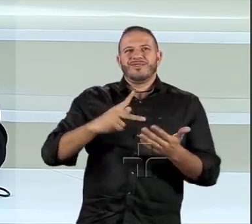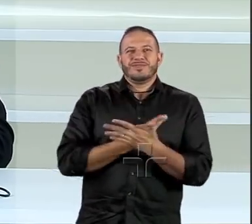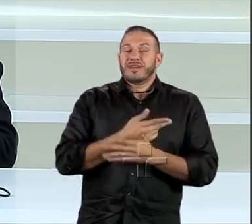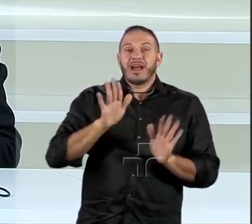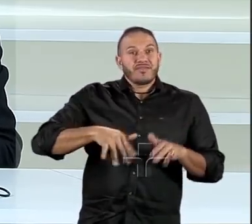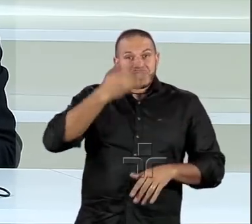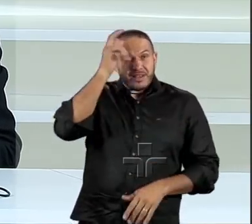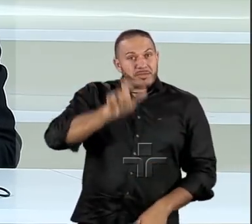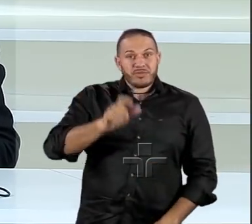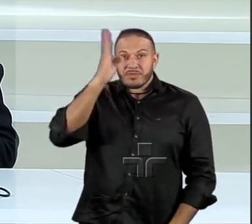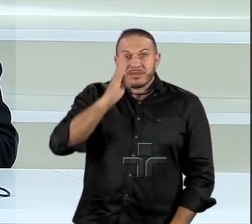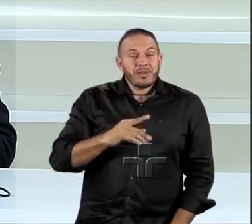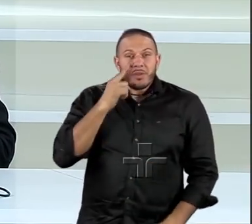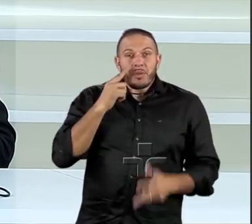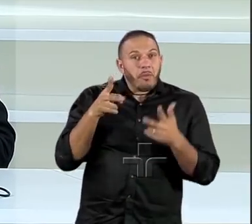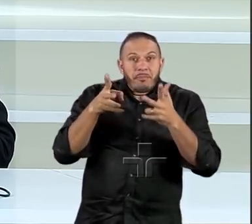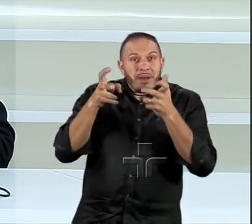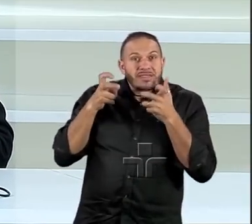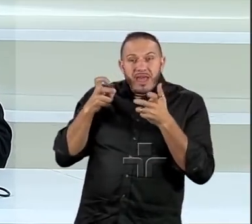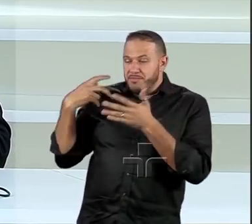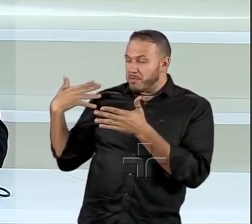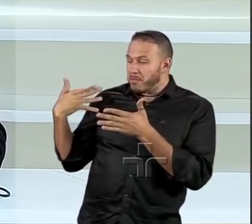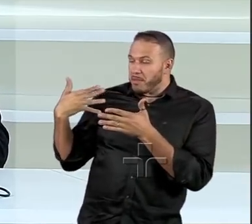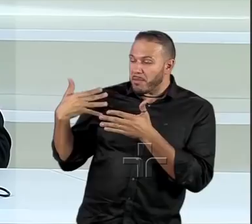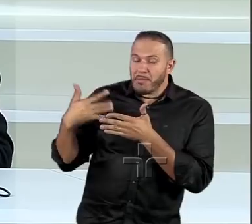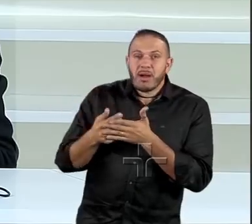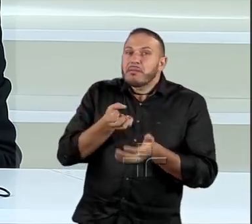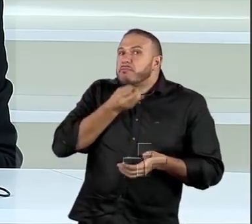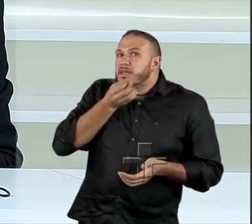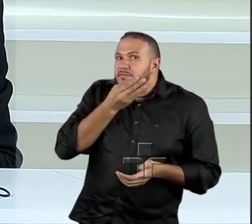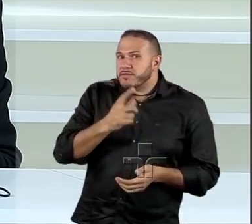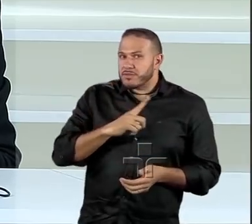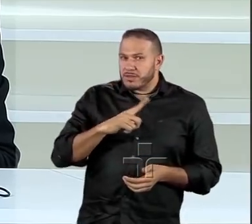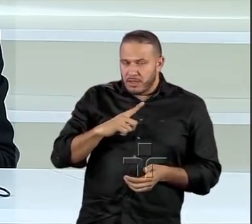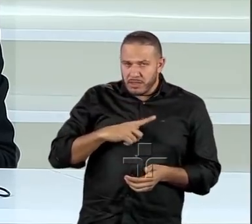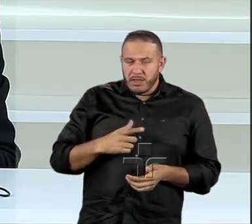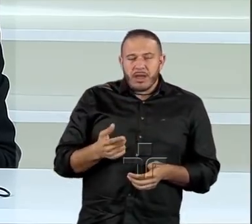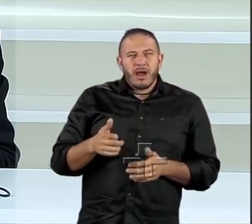percebe os benefícios motivados por esse sistema. Há menos de 50